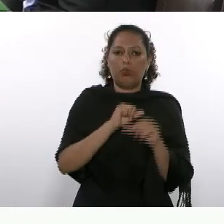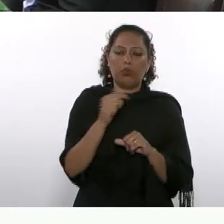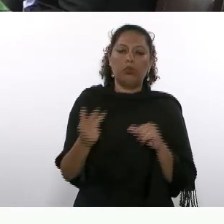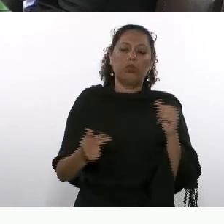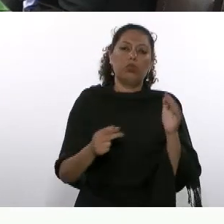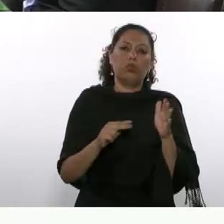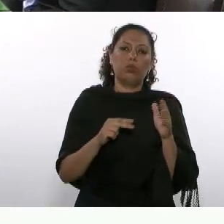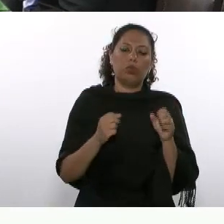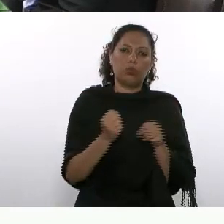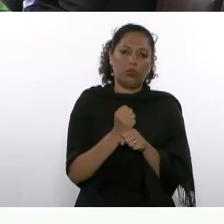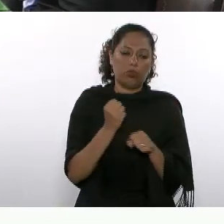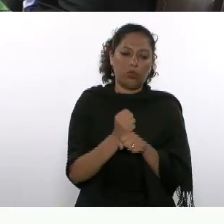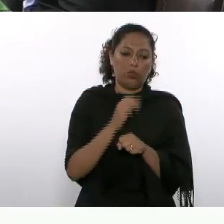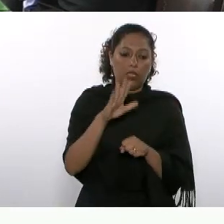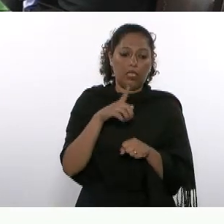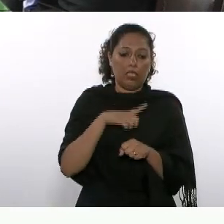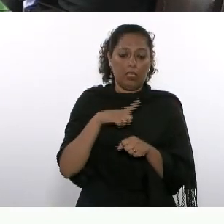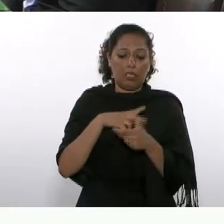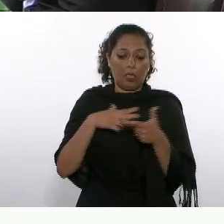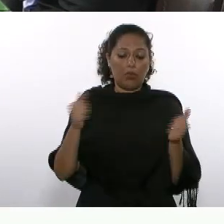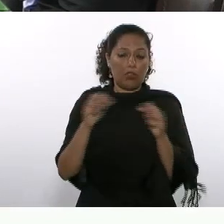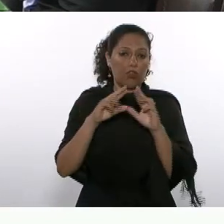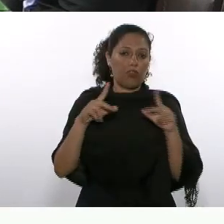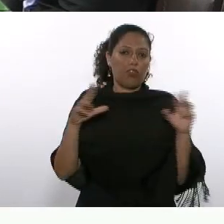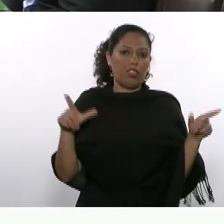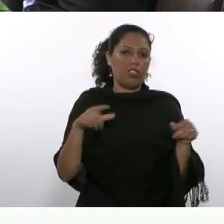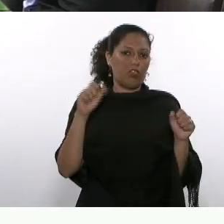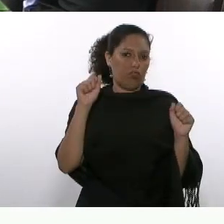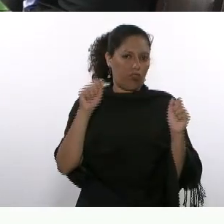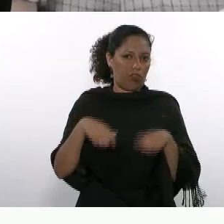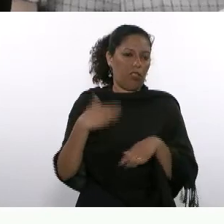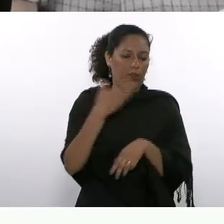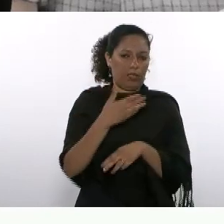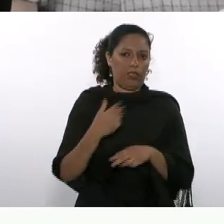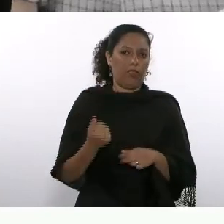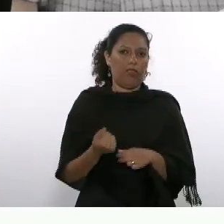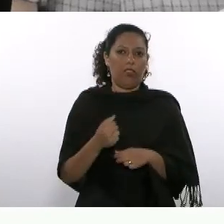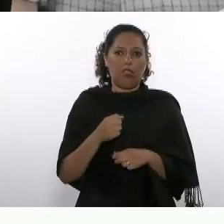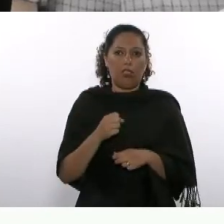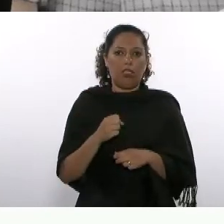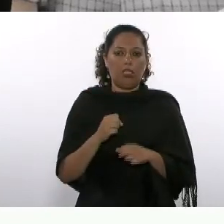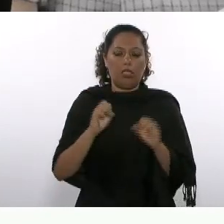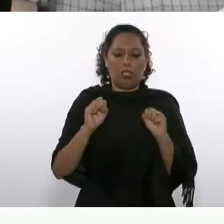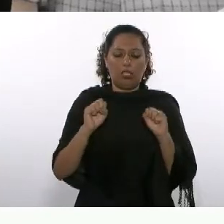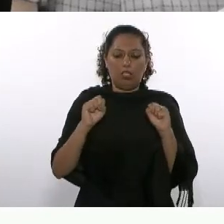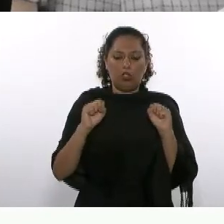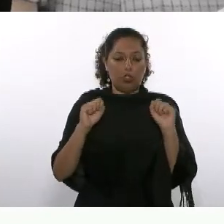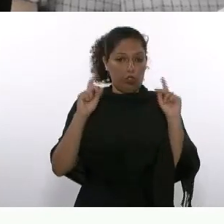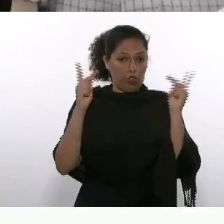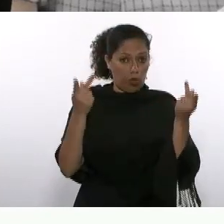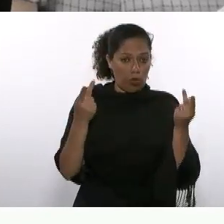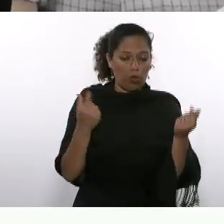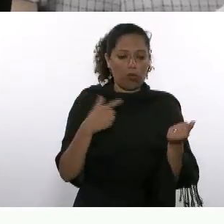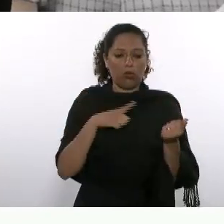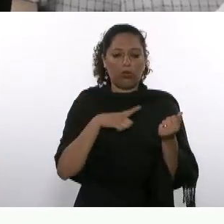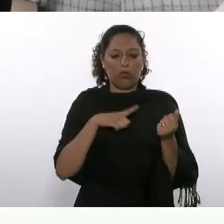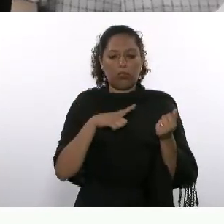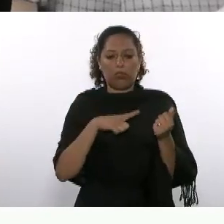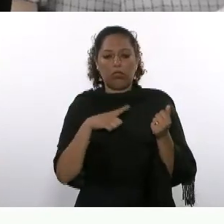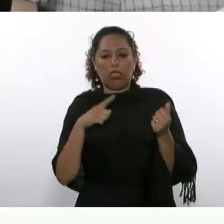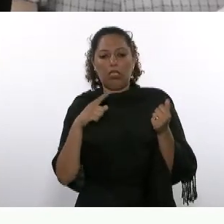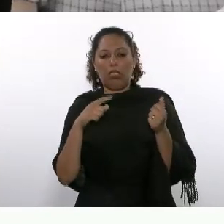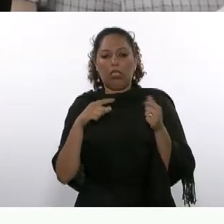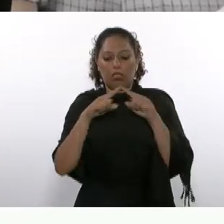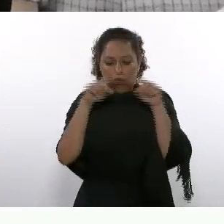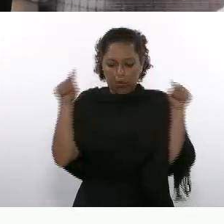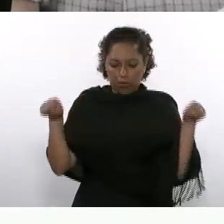tem capacidade para receber os mais diversos tipos de eventos, não só nos camarotes, mas ele também tem auditórios,